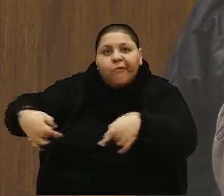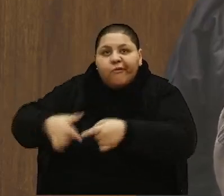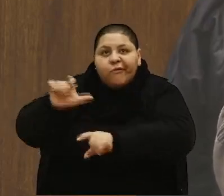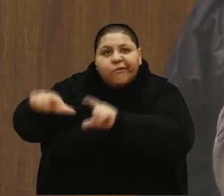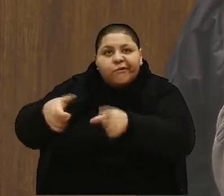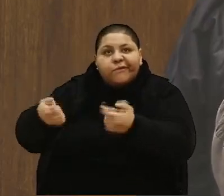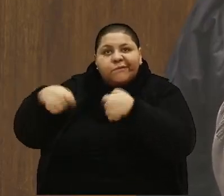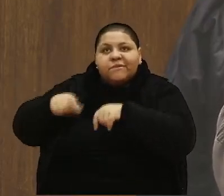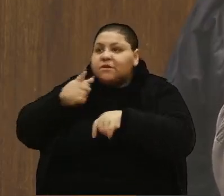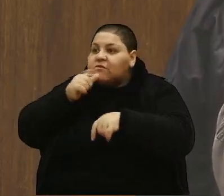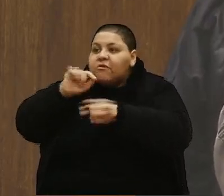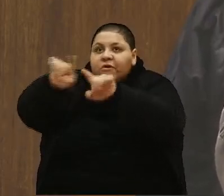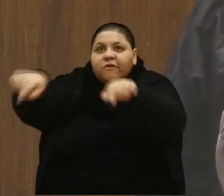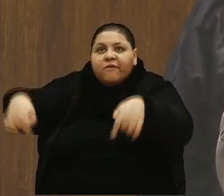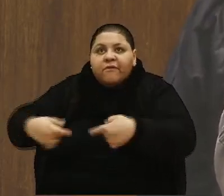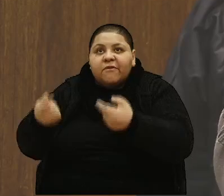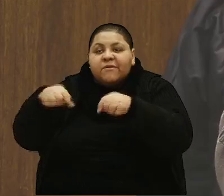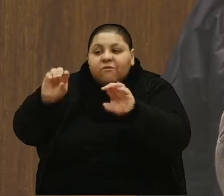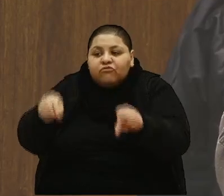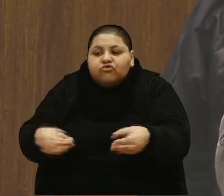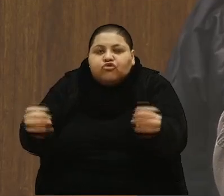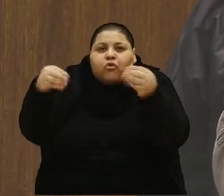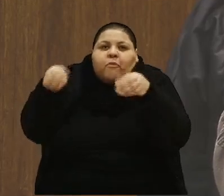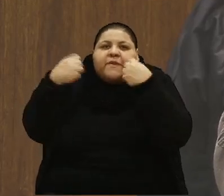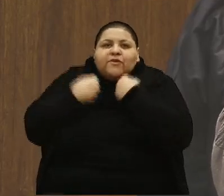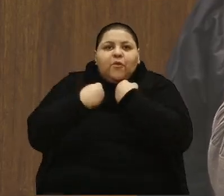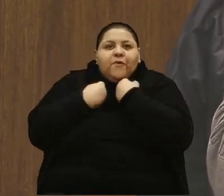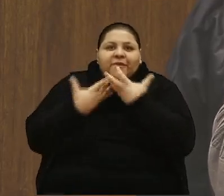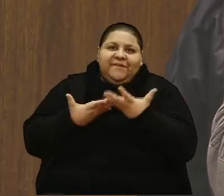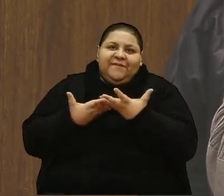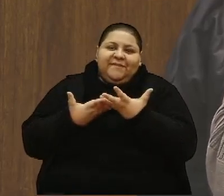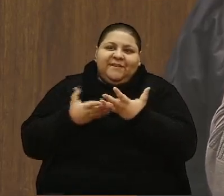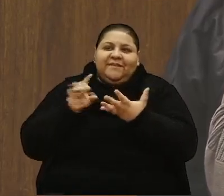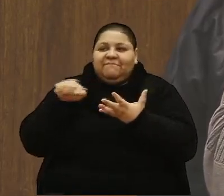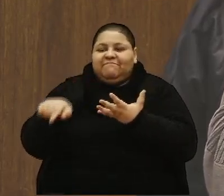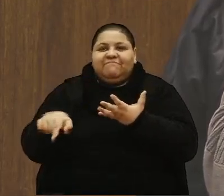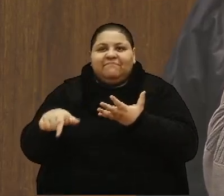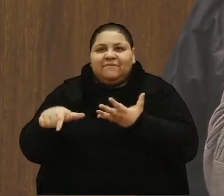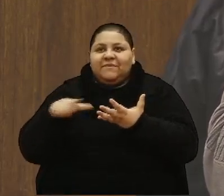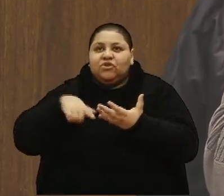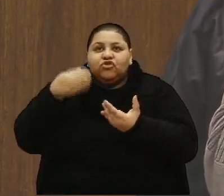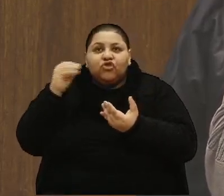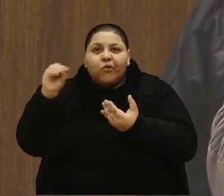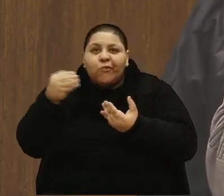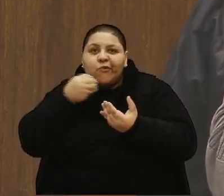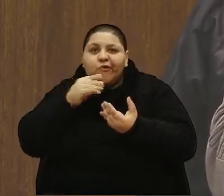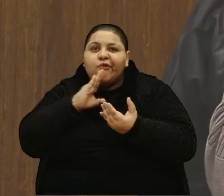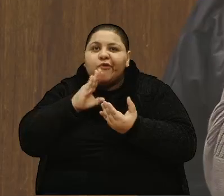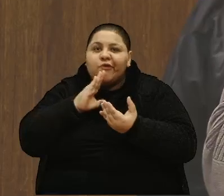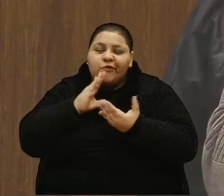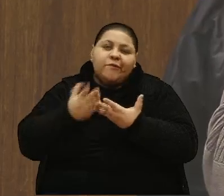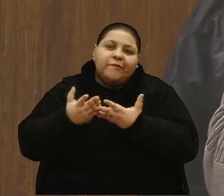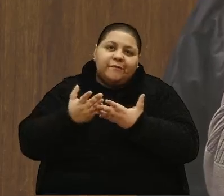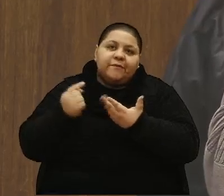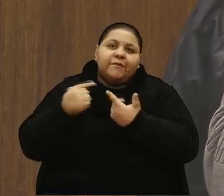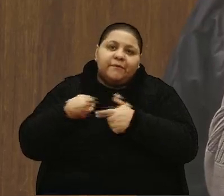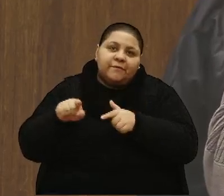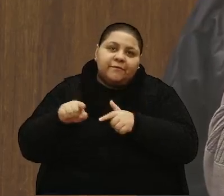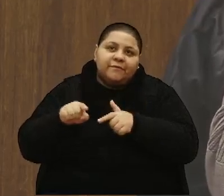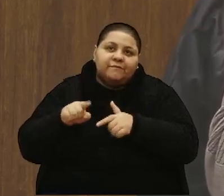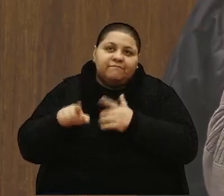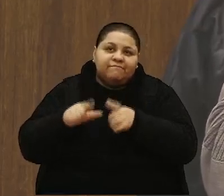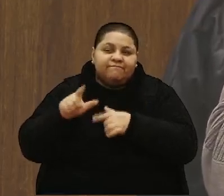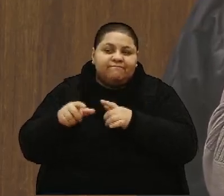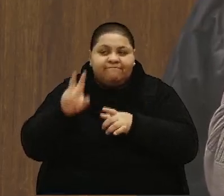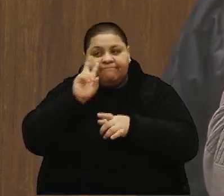não precisavam de piscina, precisavam de um cobertor, precisavam de um abrigo. Então, ali, eu não tive a oportunidade de conhecer, mas quero conhecer ali, mas pelos